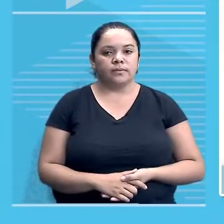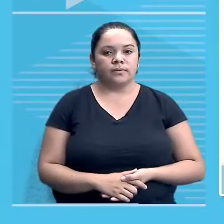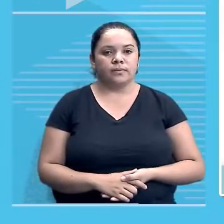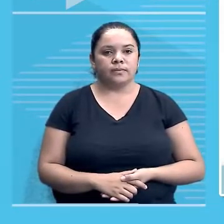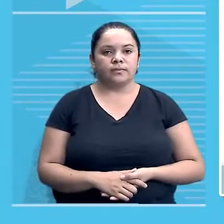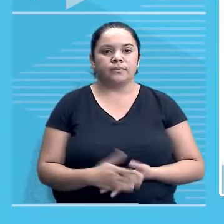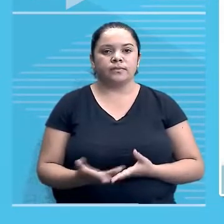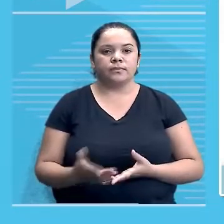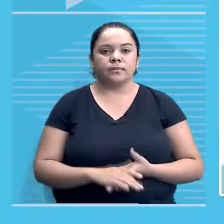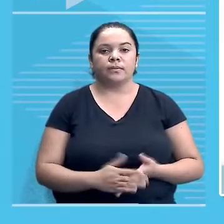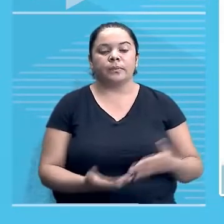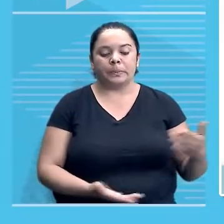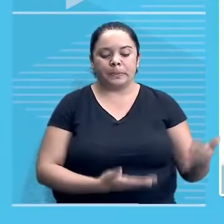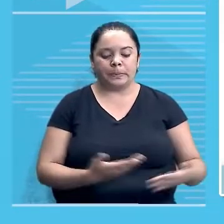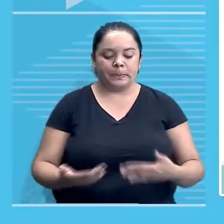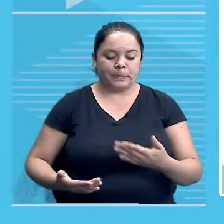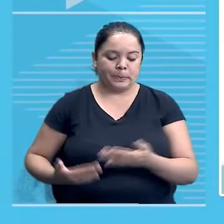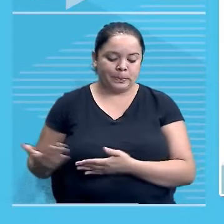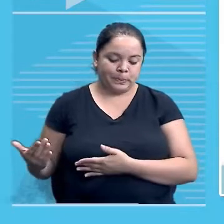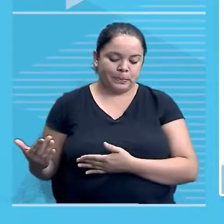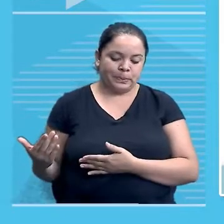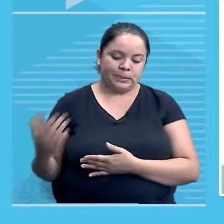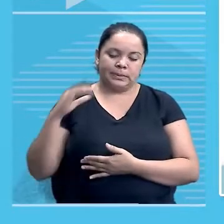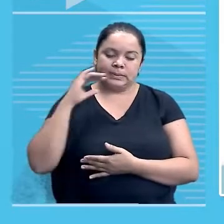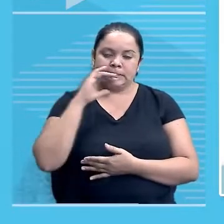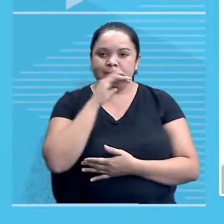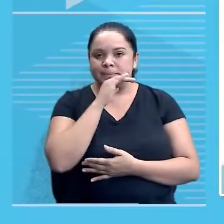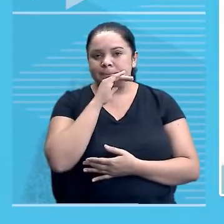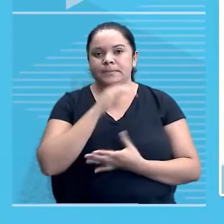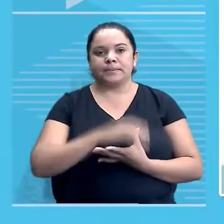essa transferência de calor, ela